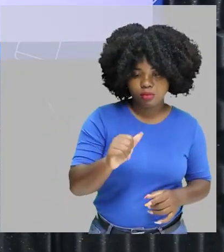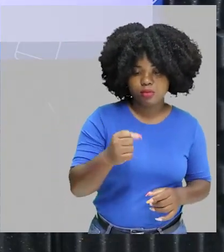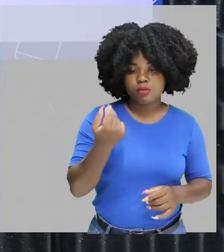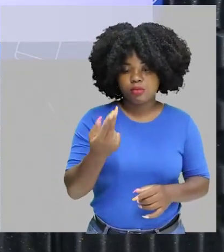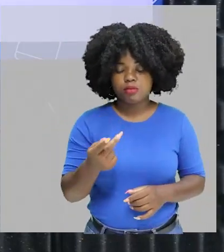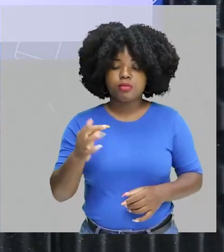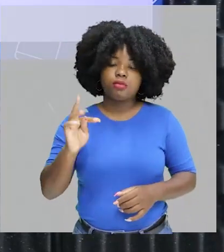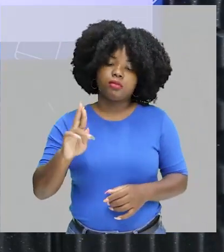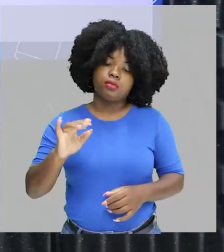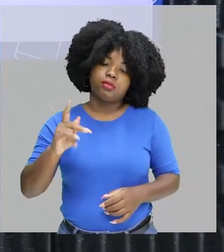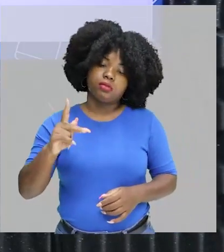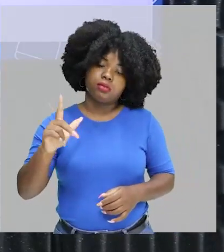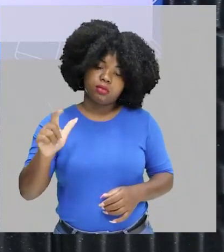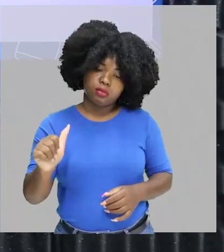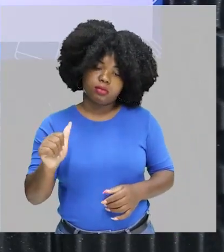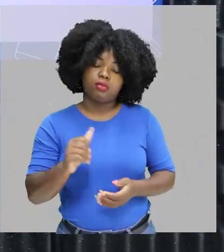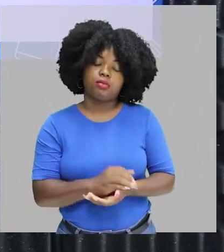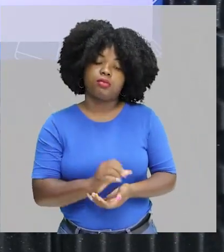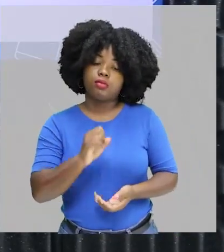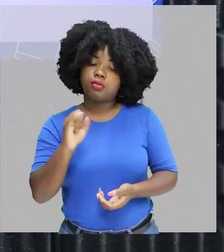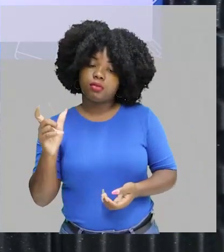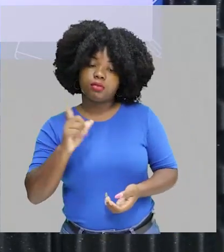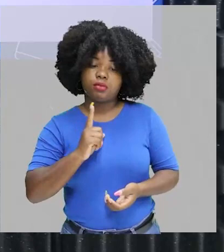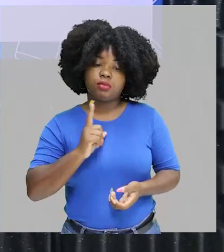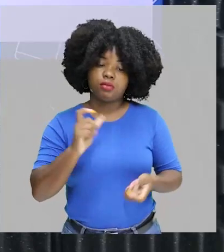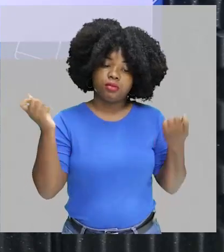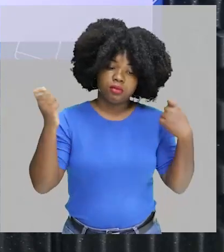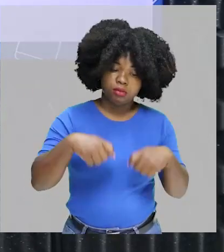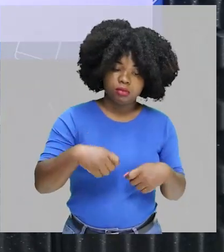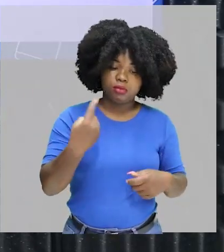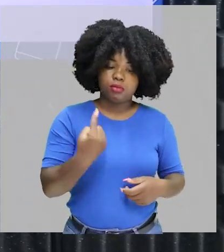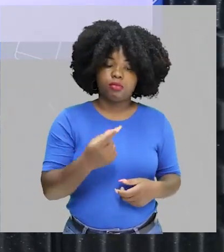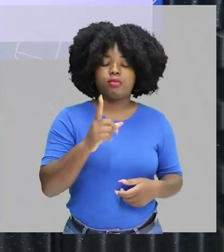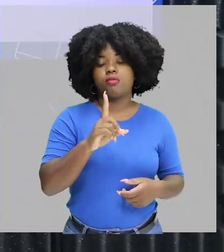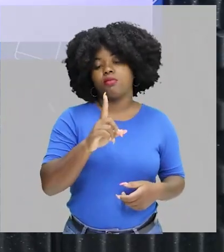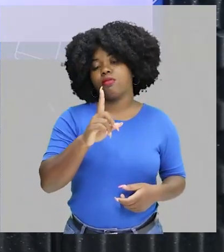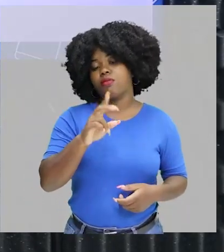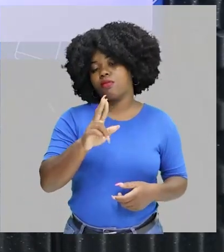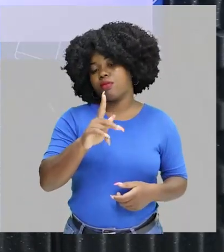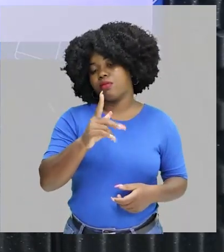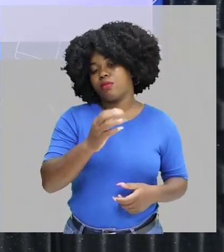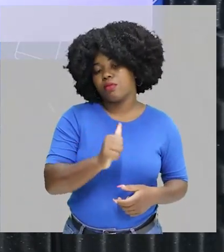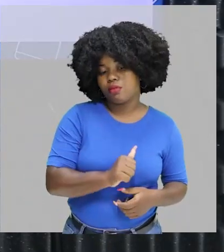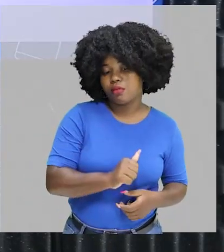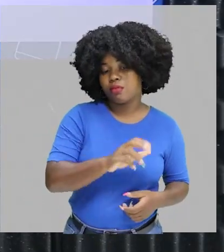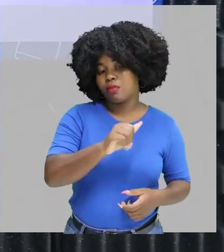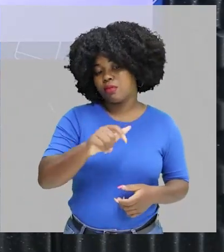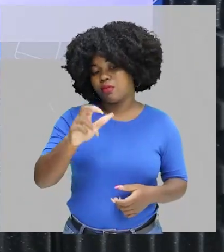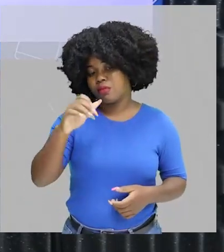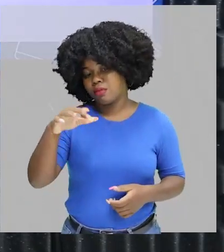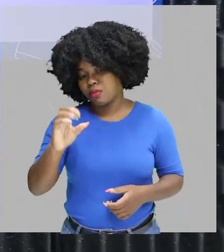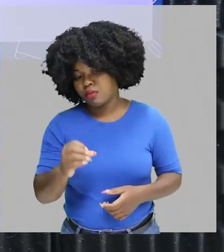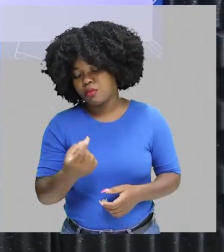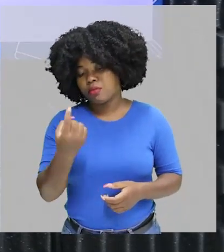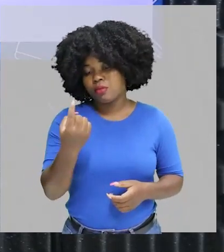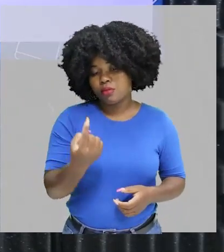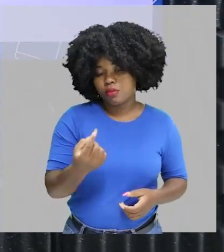tripla, certo? Se tivermos uma ligação dupla, alcenos, uma ligação